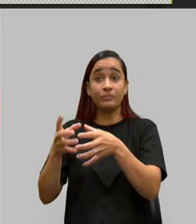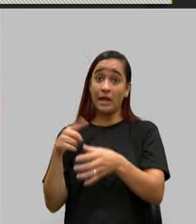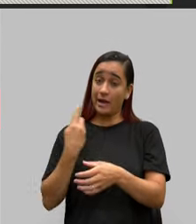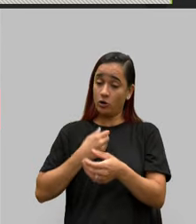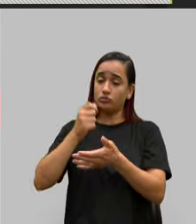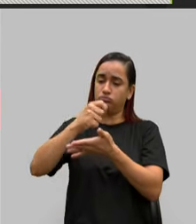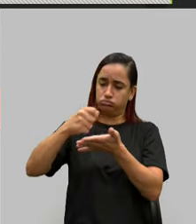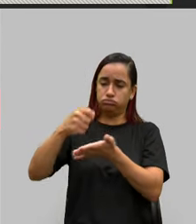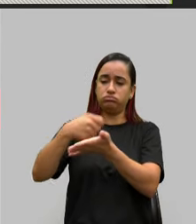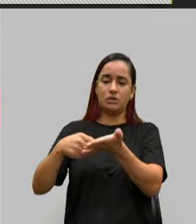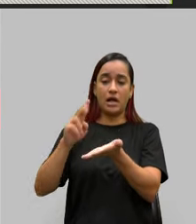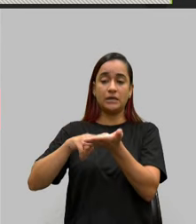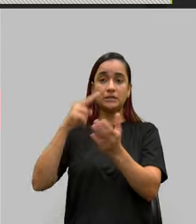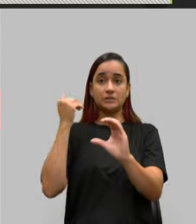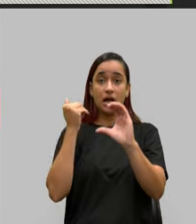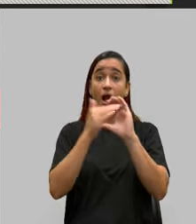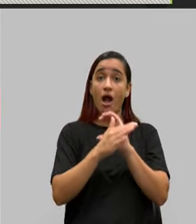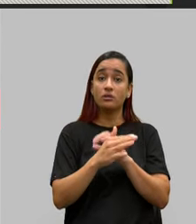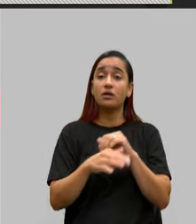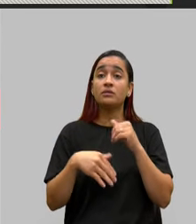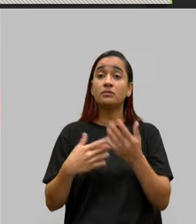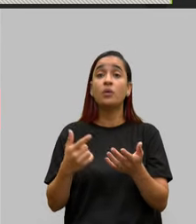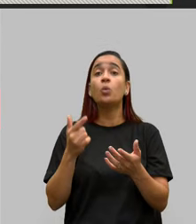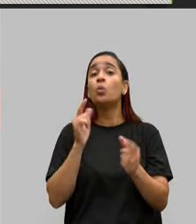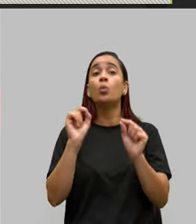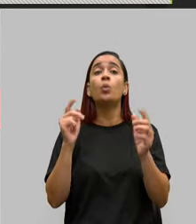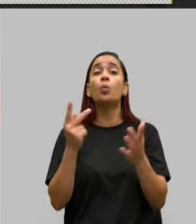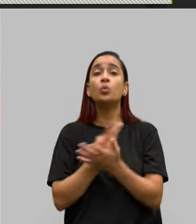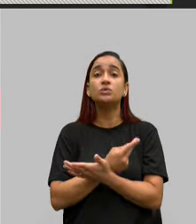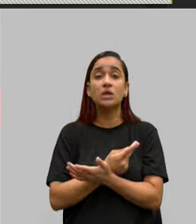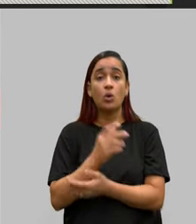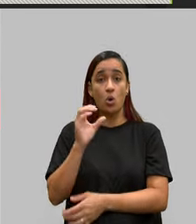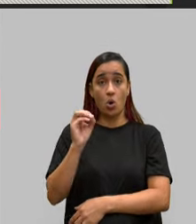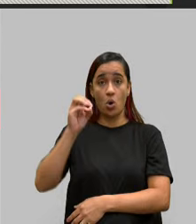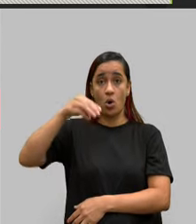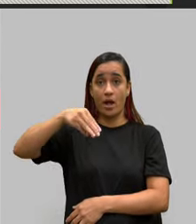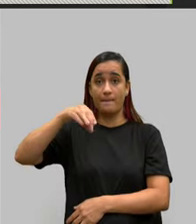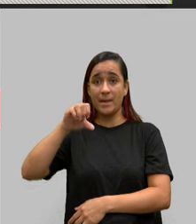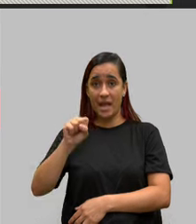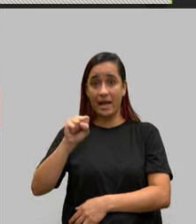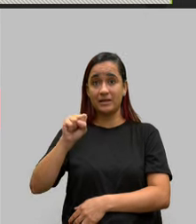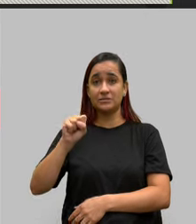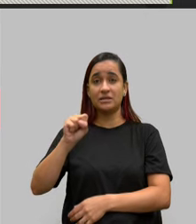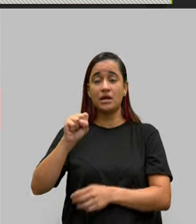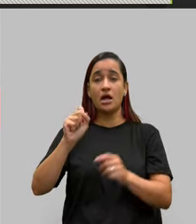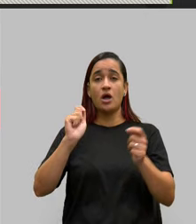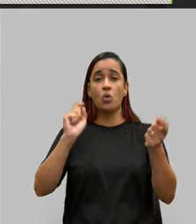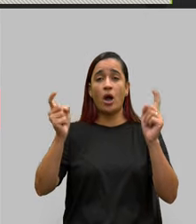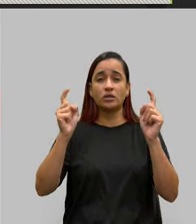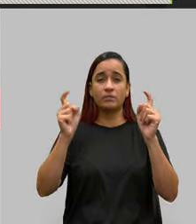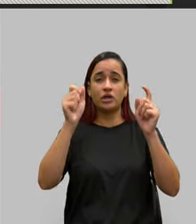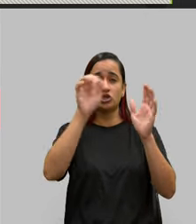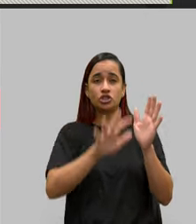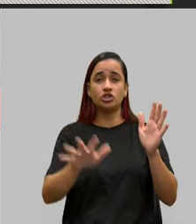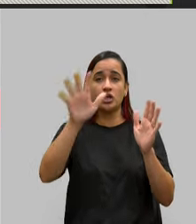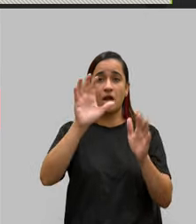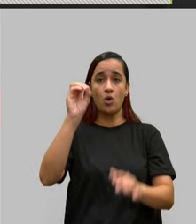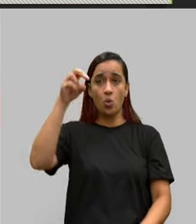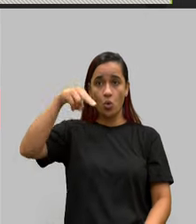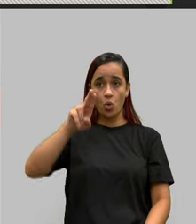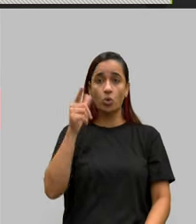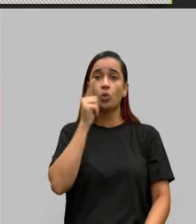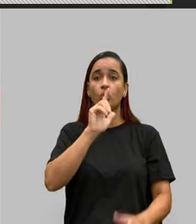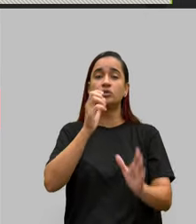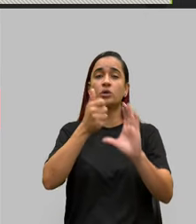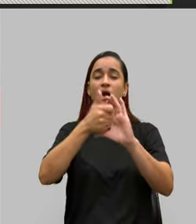RDC e outra aí ó a Organização Mundial de Saúde numa assembleia geral da ONU reclassificou a cannabis tirou